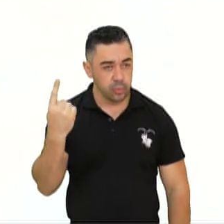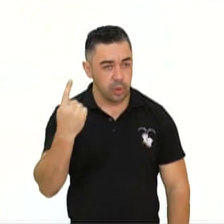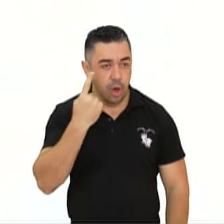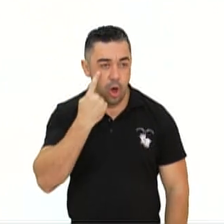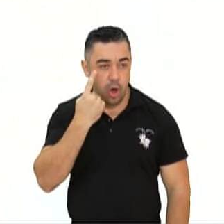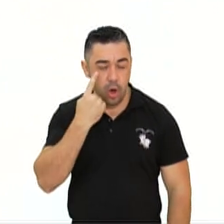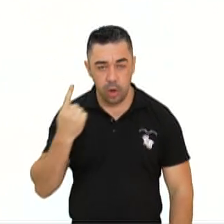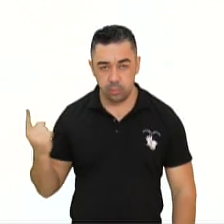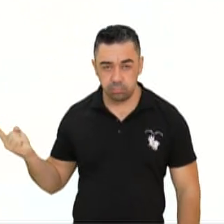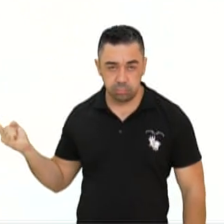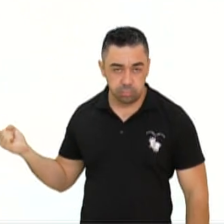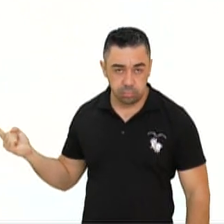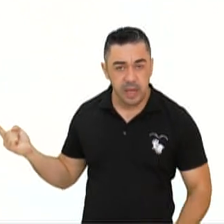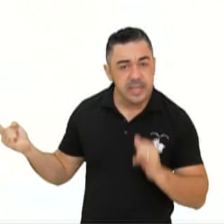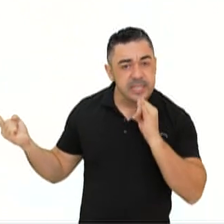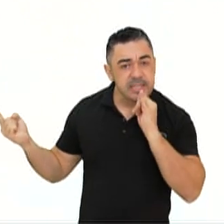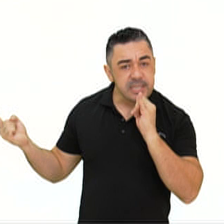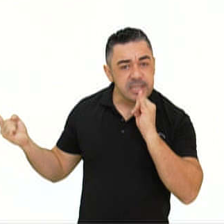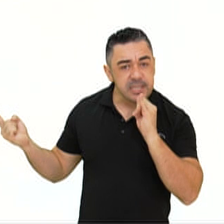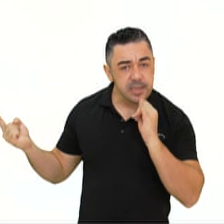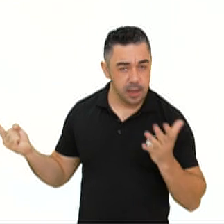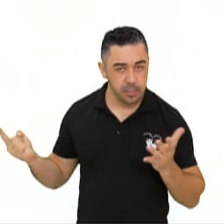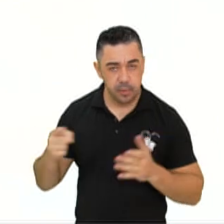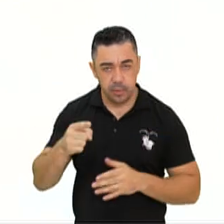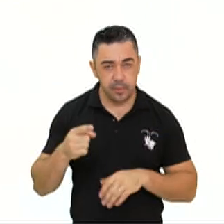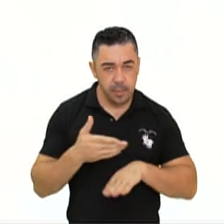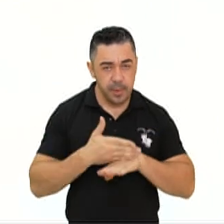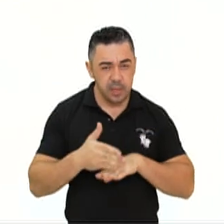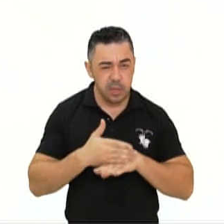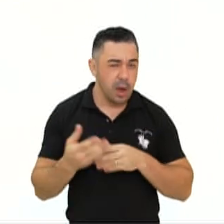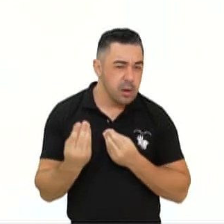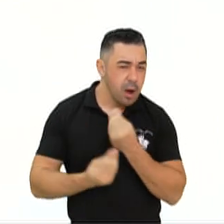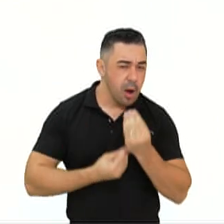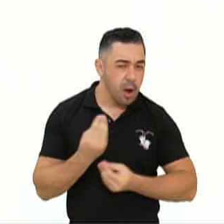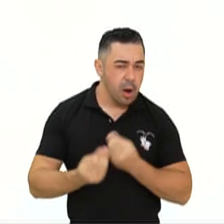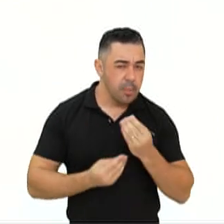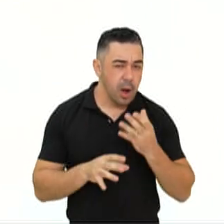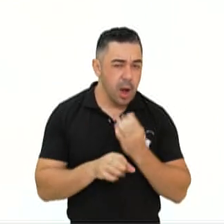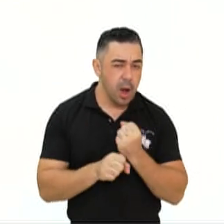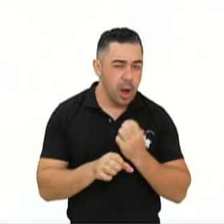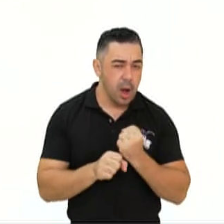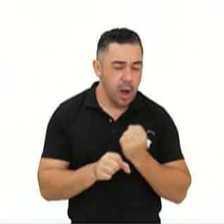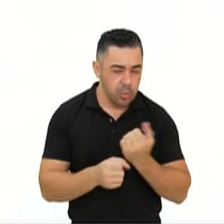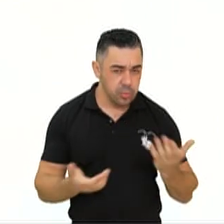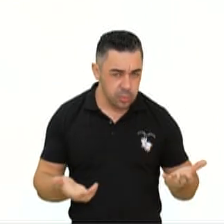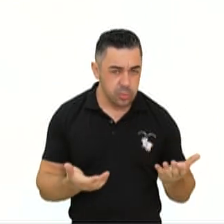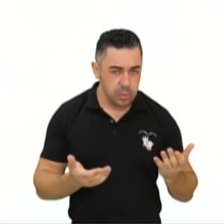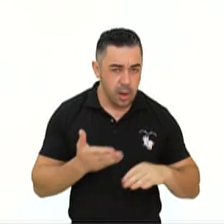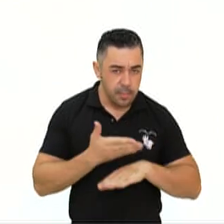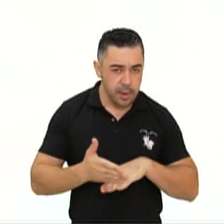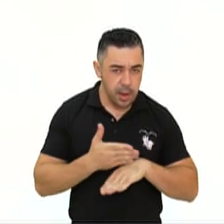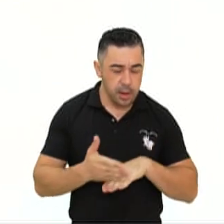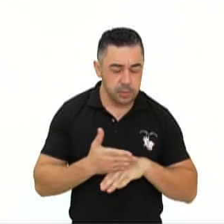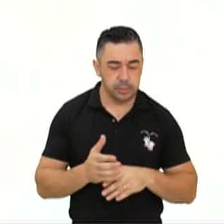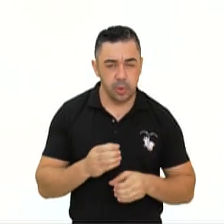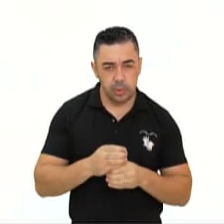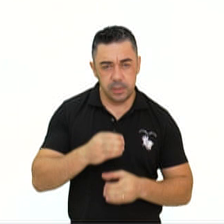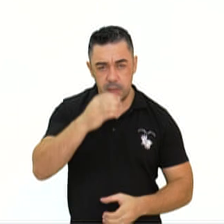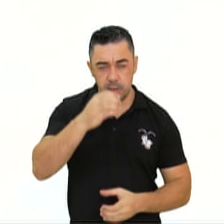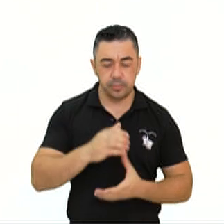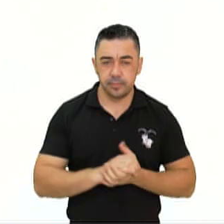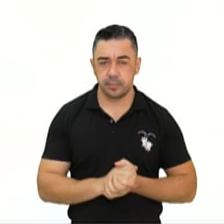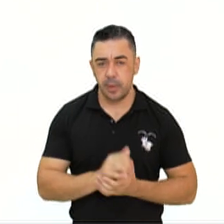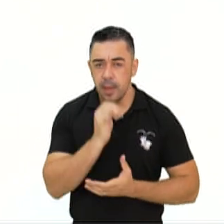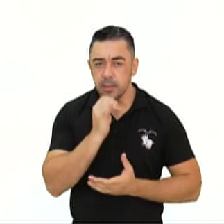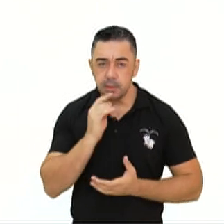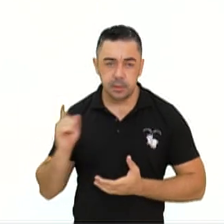então, fazer um exemplo para colocar isso na prática. Como que a gente calcula praticamente o volume de um cilindro. Então, aqui eu trouxe um